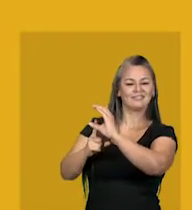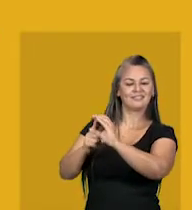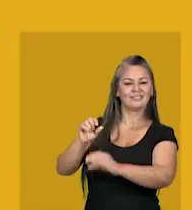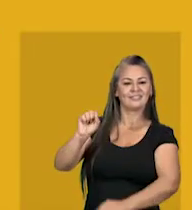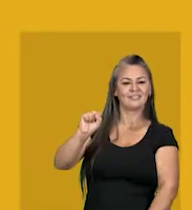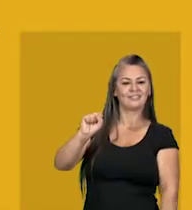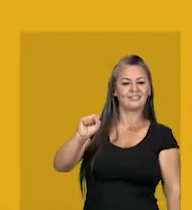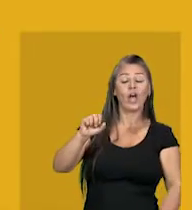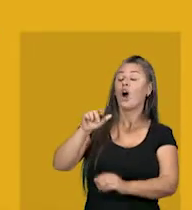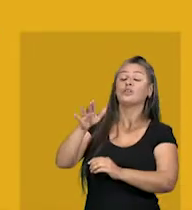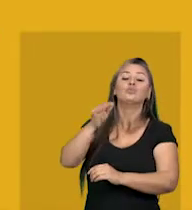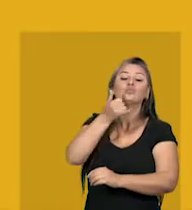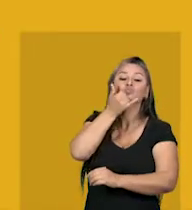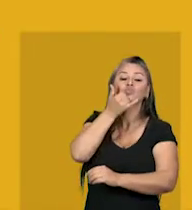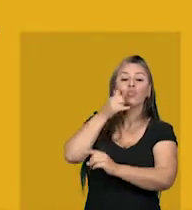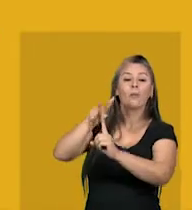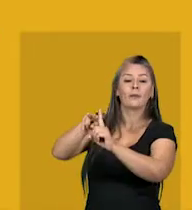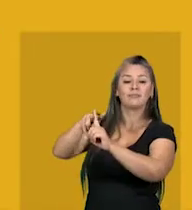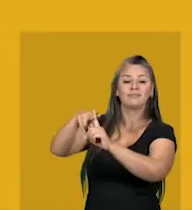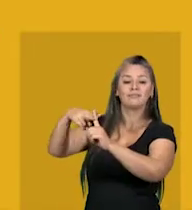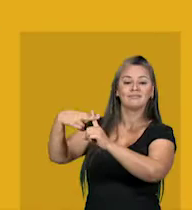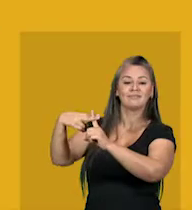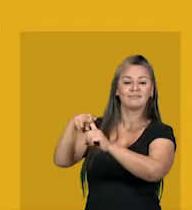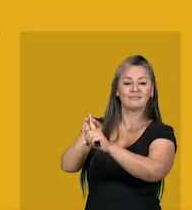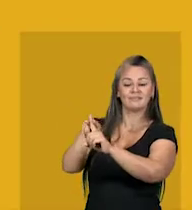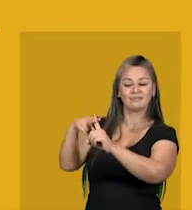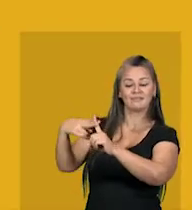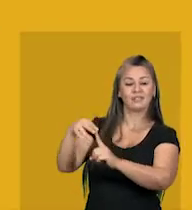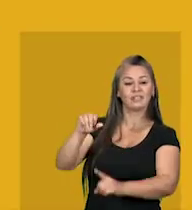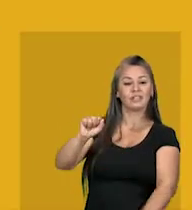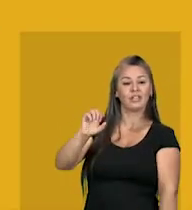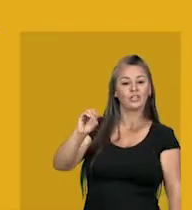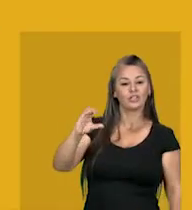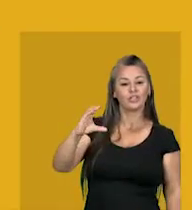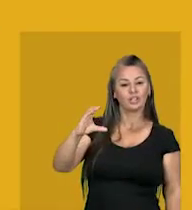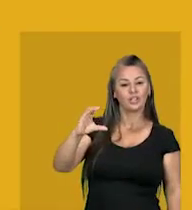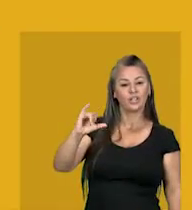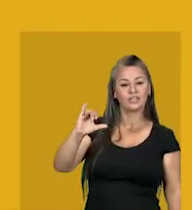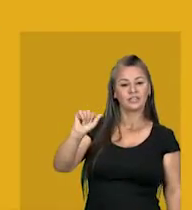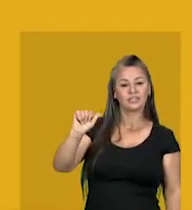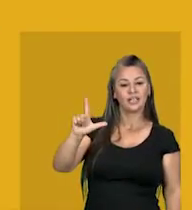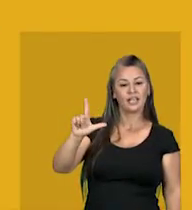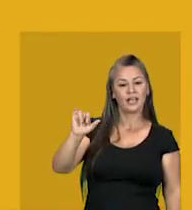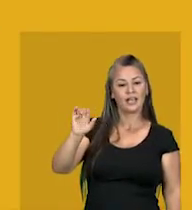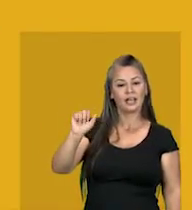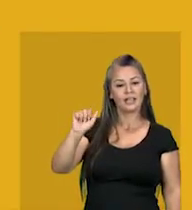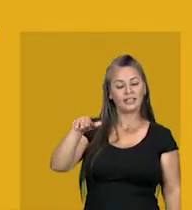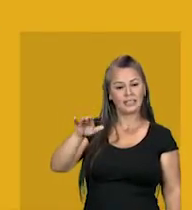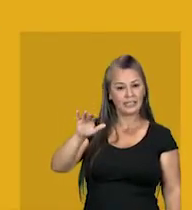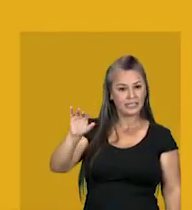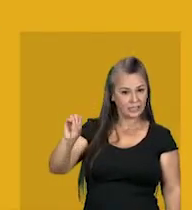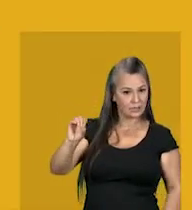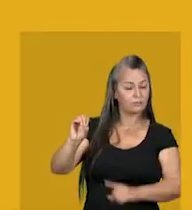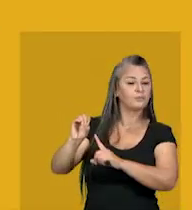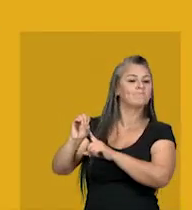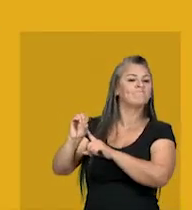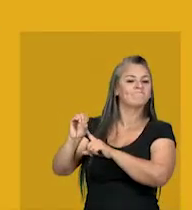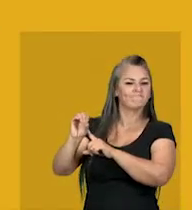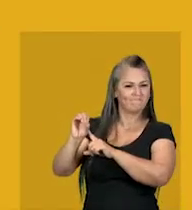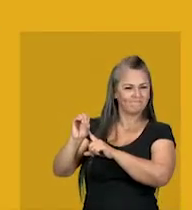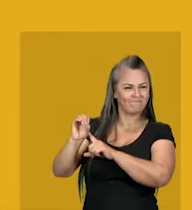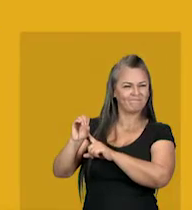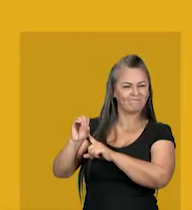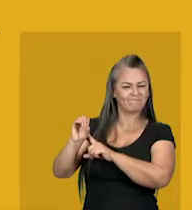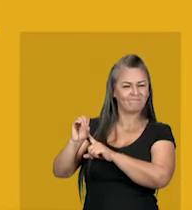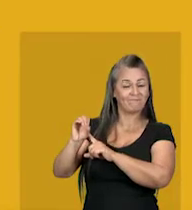no século XIX, nessas sociedades onde aconteceu a Revolução Industrial, em primeiro lugar. Então, pão,